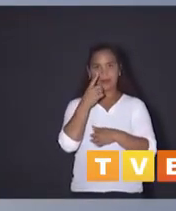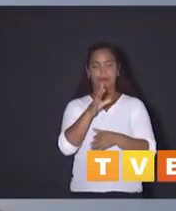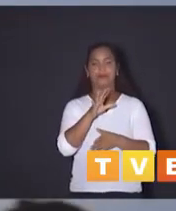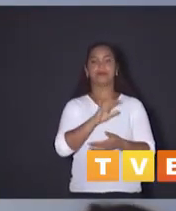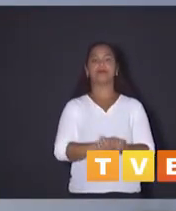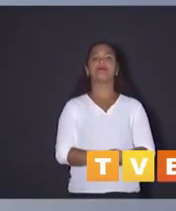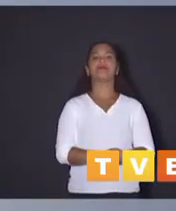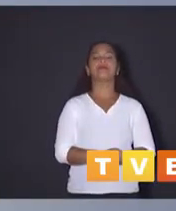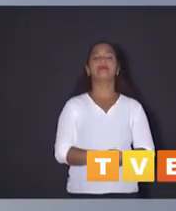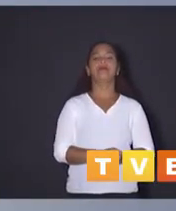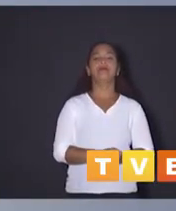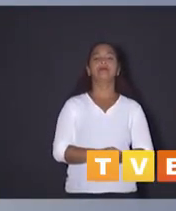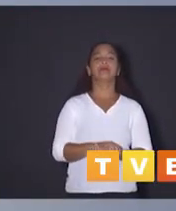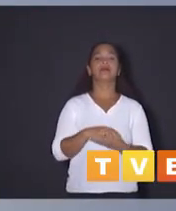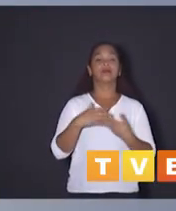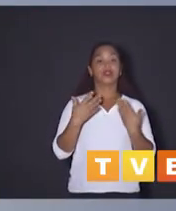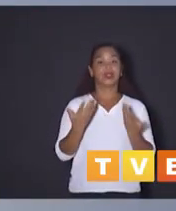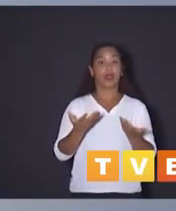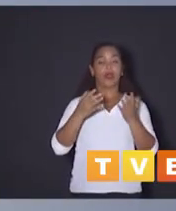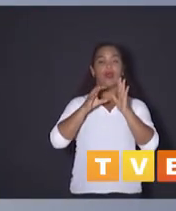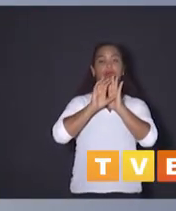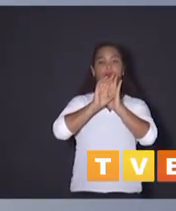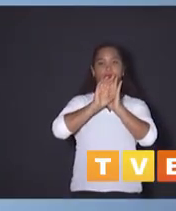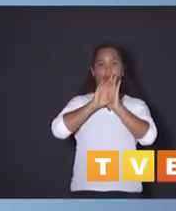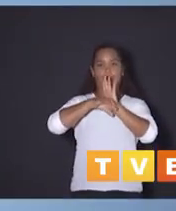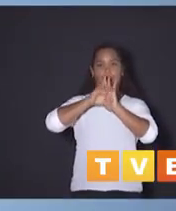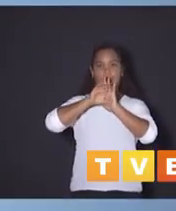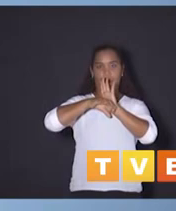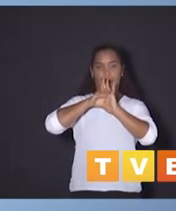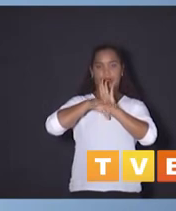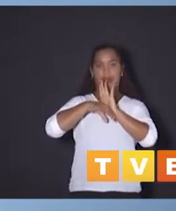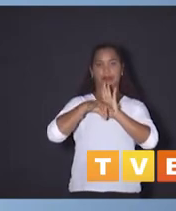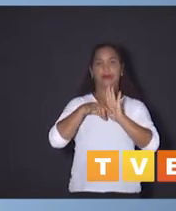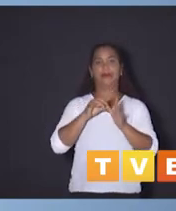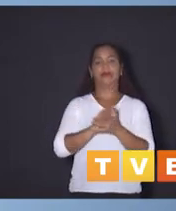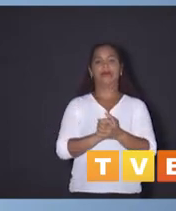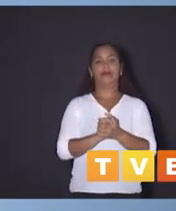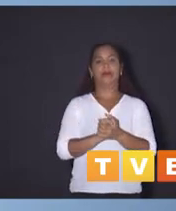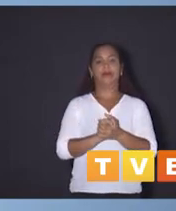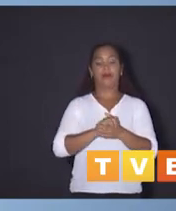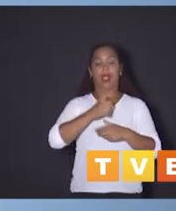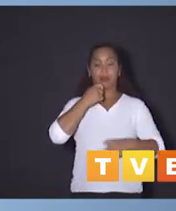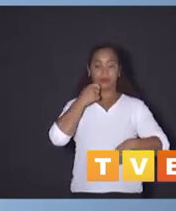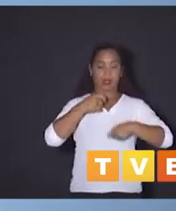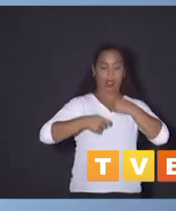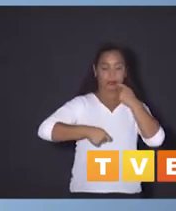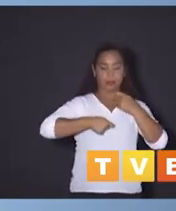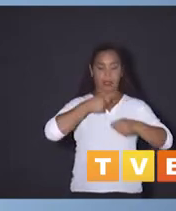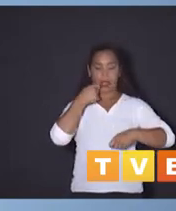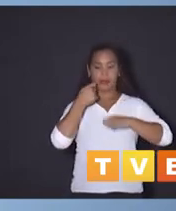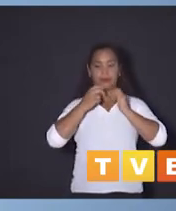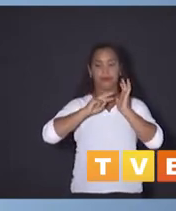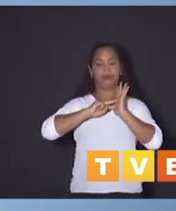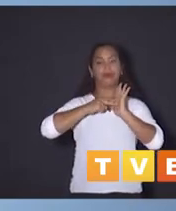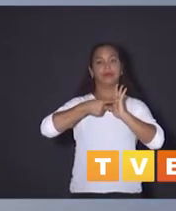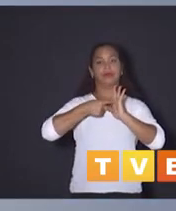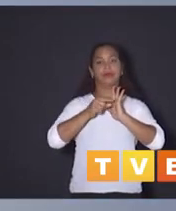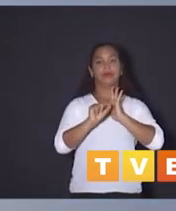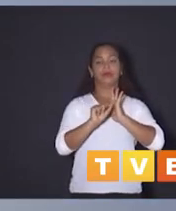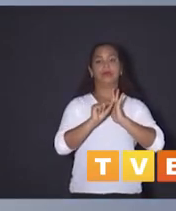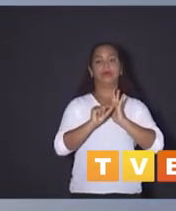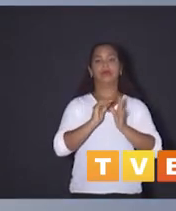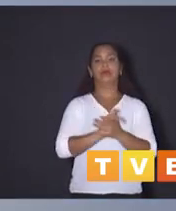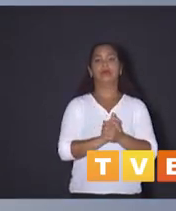insistindo ainda nesse conceito de que a aaa do ato de comer então é evidentemente que o